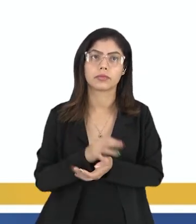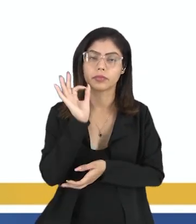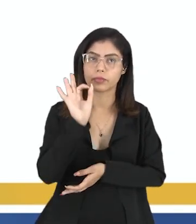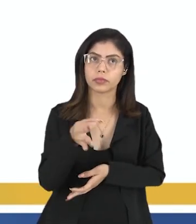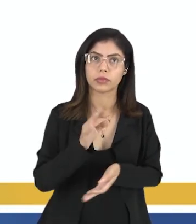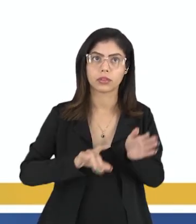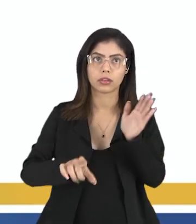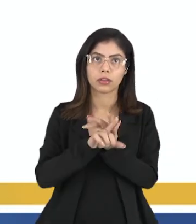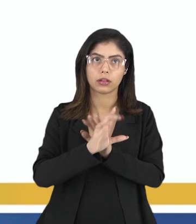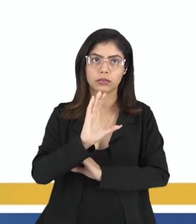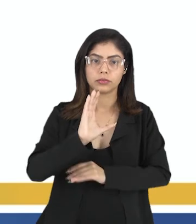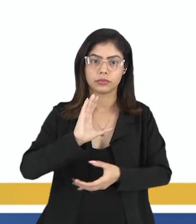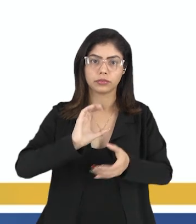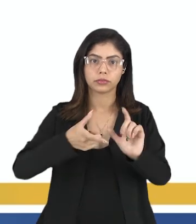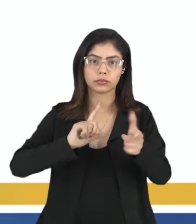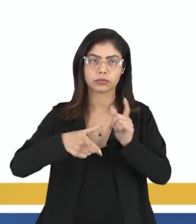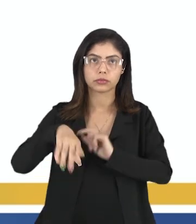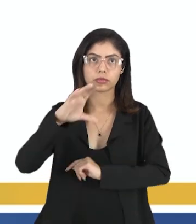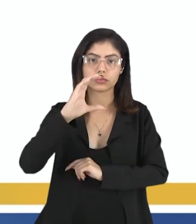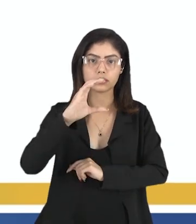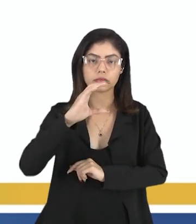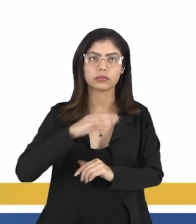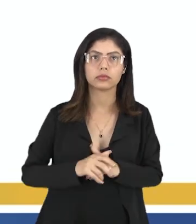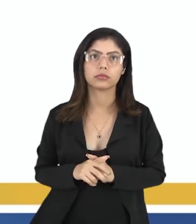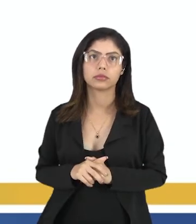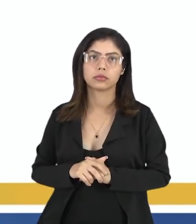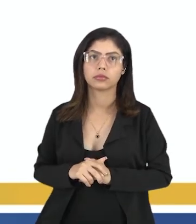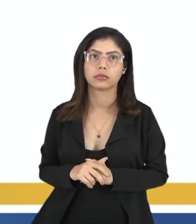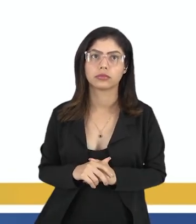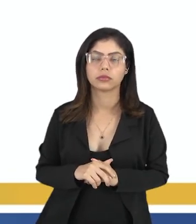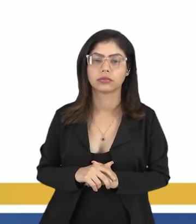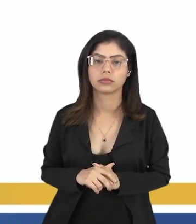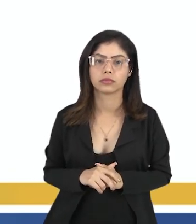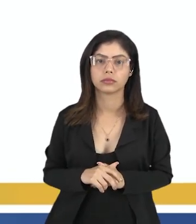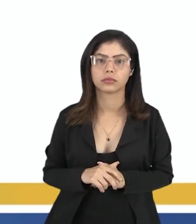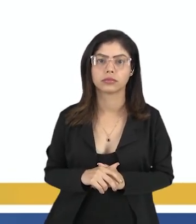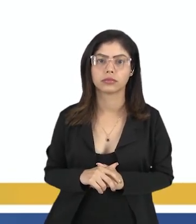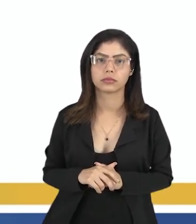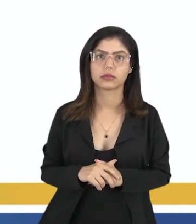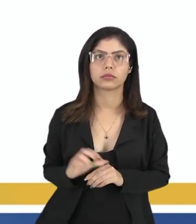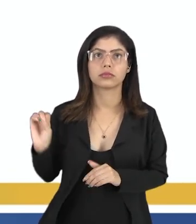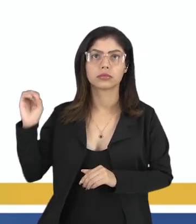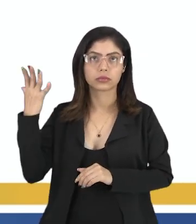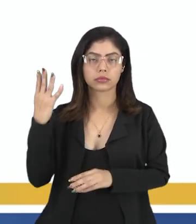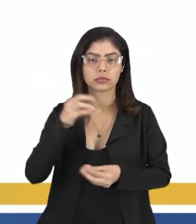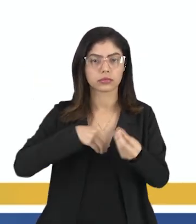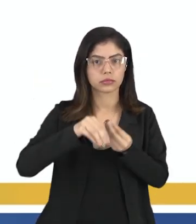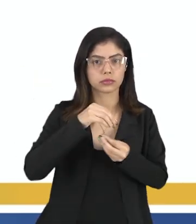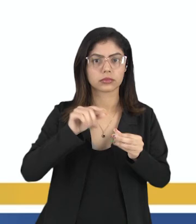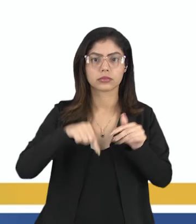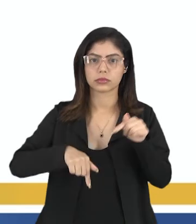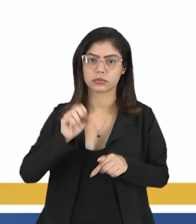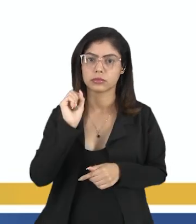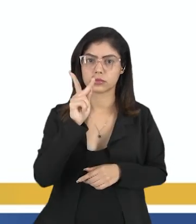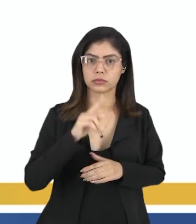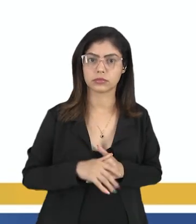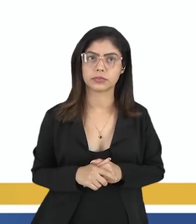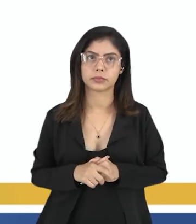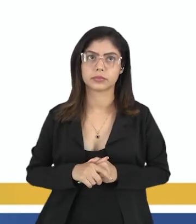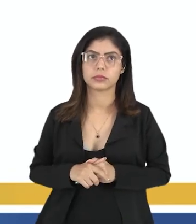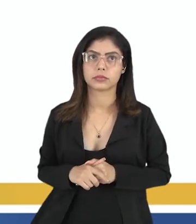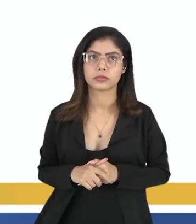alternativa correta é a letra C. A lei da conservação da matéria aconteceu nesse tipo de reação química,